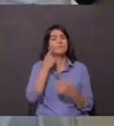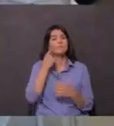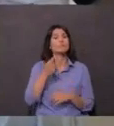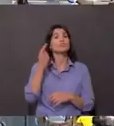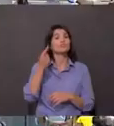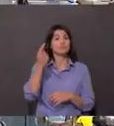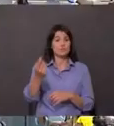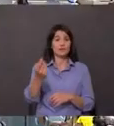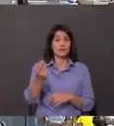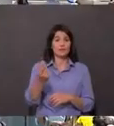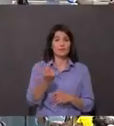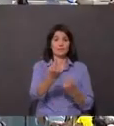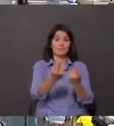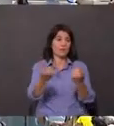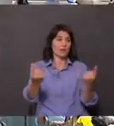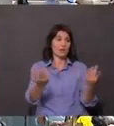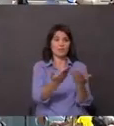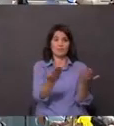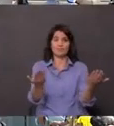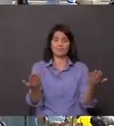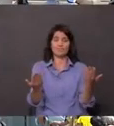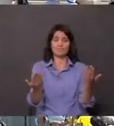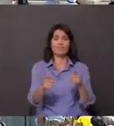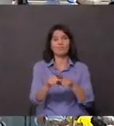a cada um de vós, queridos irmãos doentes.